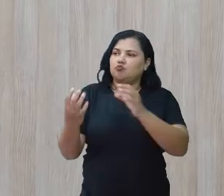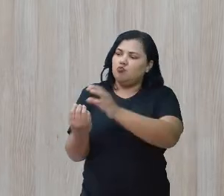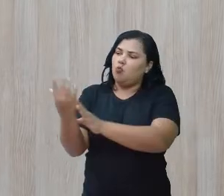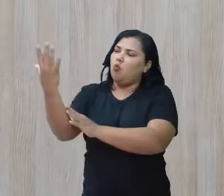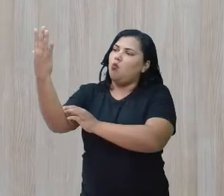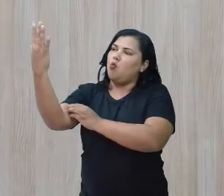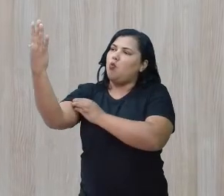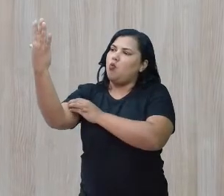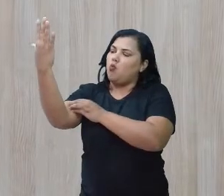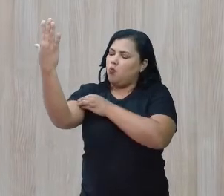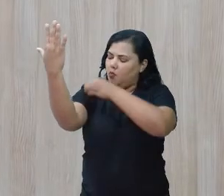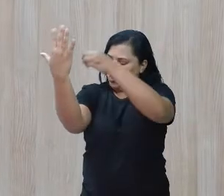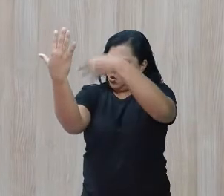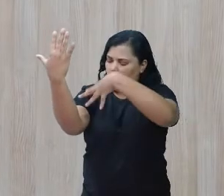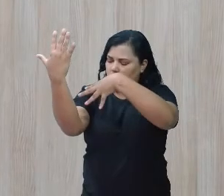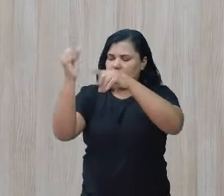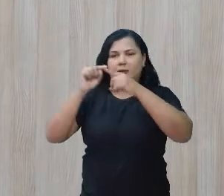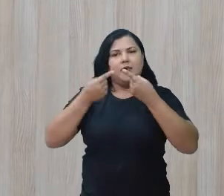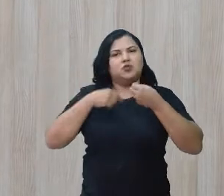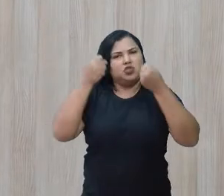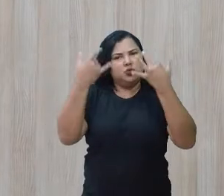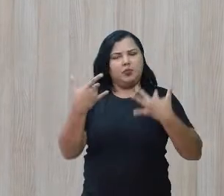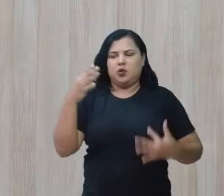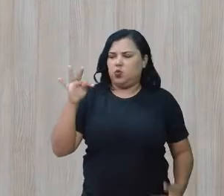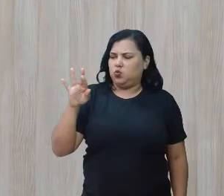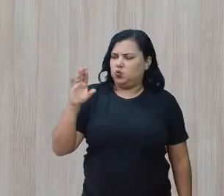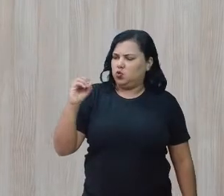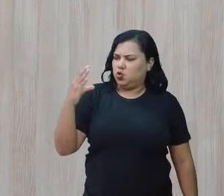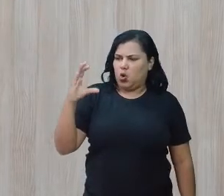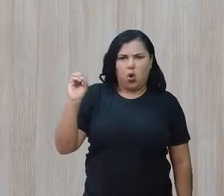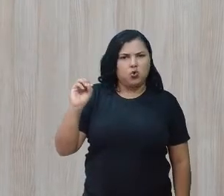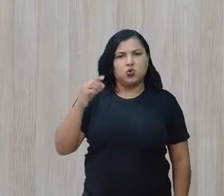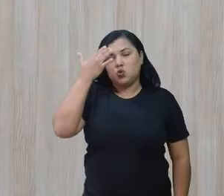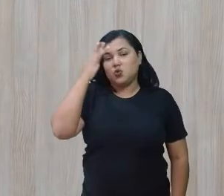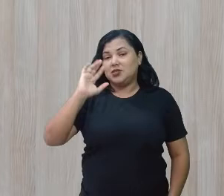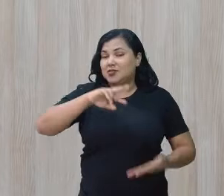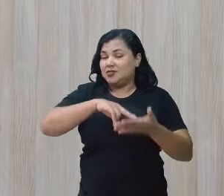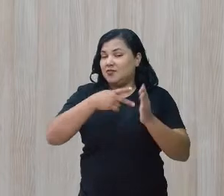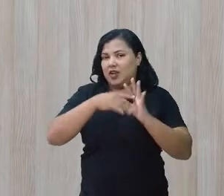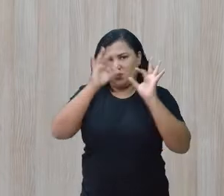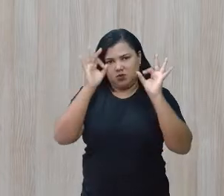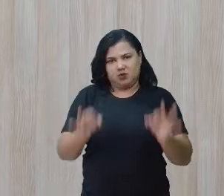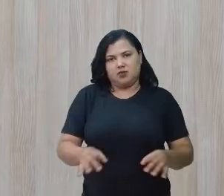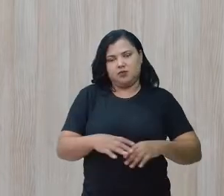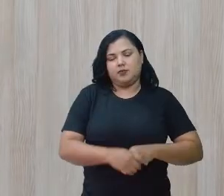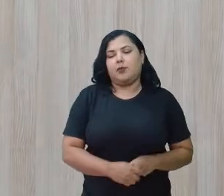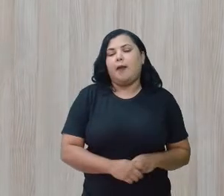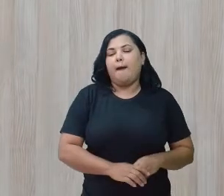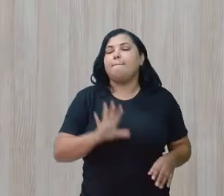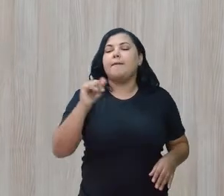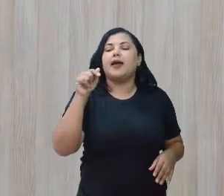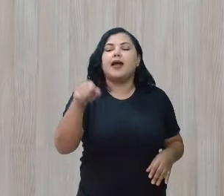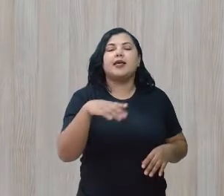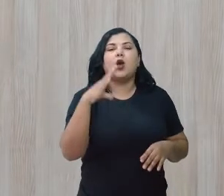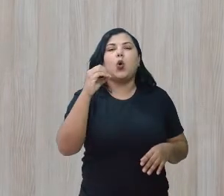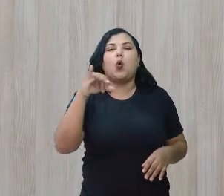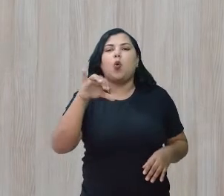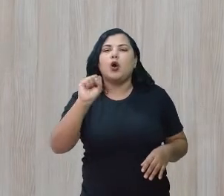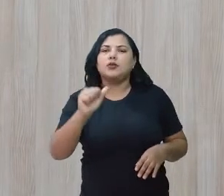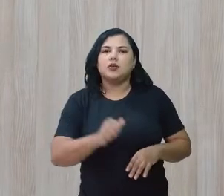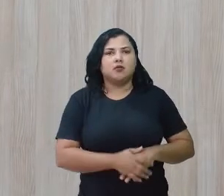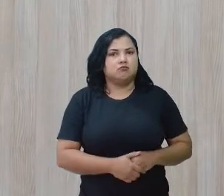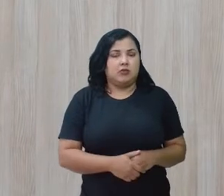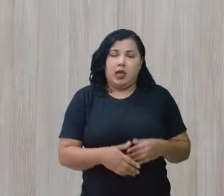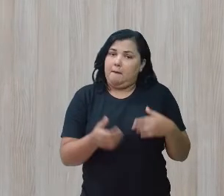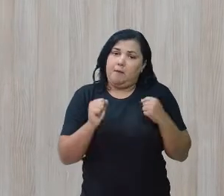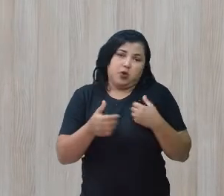mas quando eu falo troço, eu não especifico. Então, se eu pedir para a professora pegar aquele troço, pode ser que ela volte com um controle